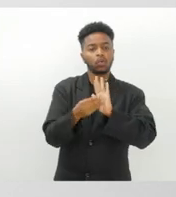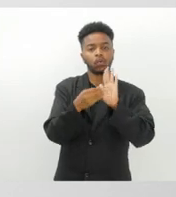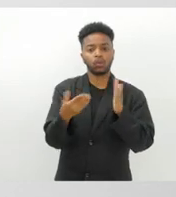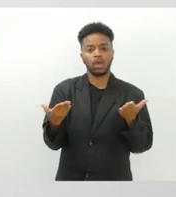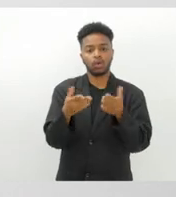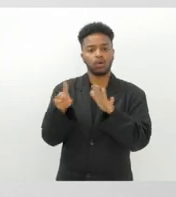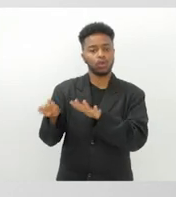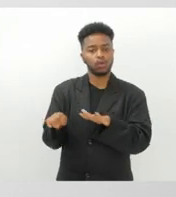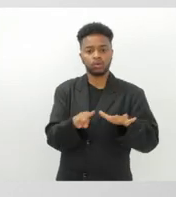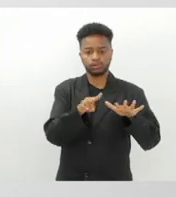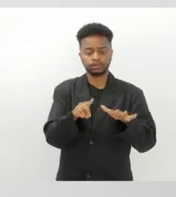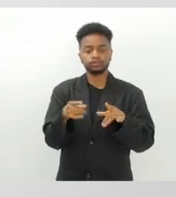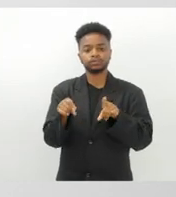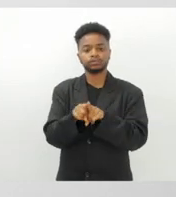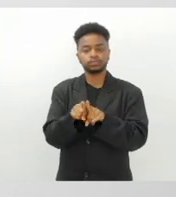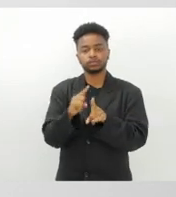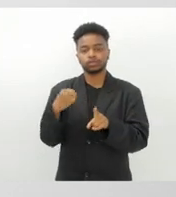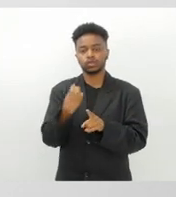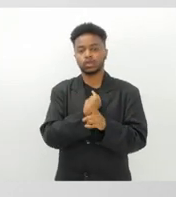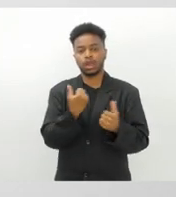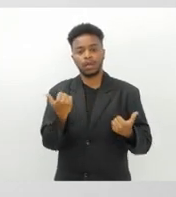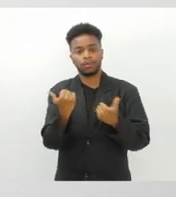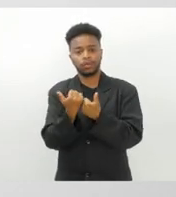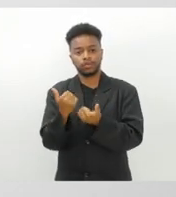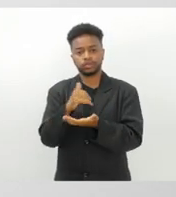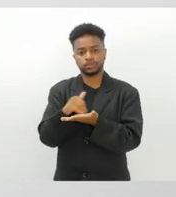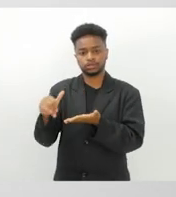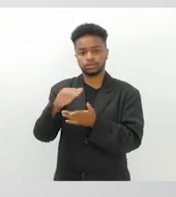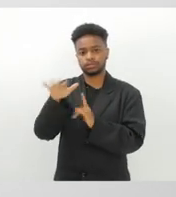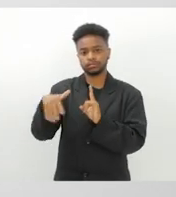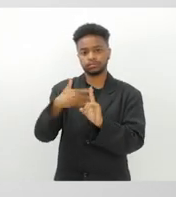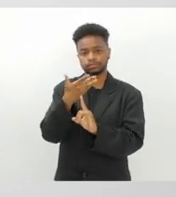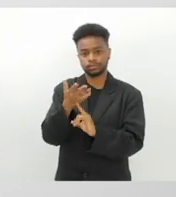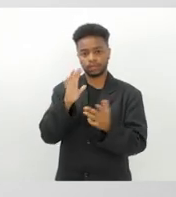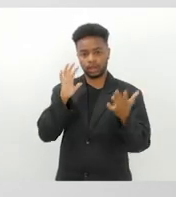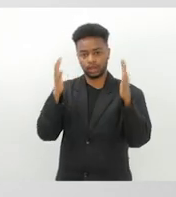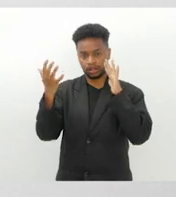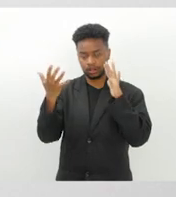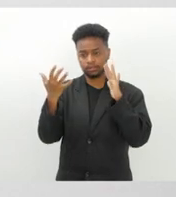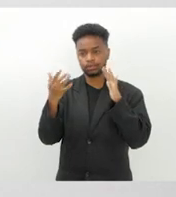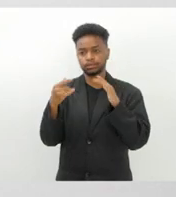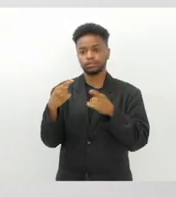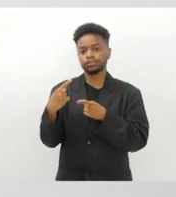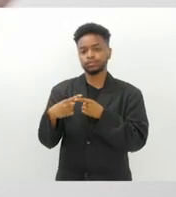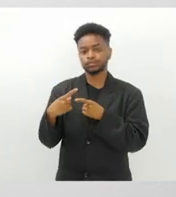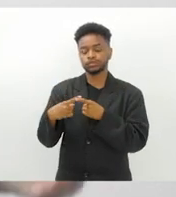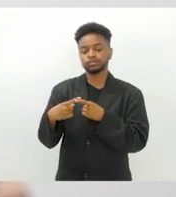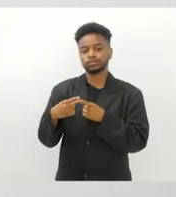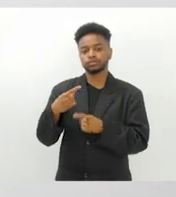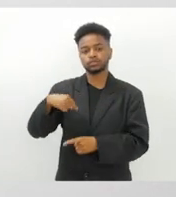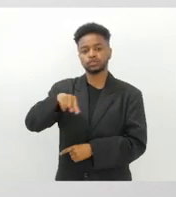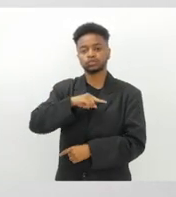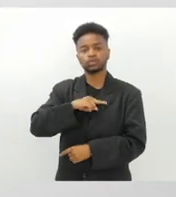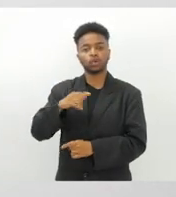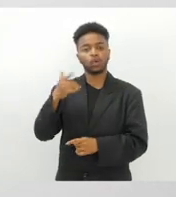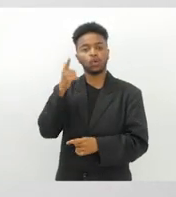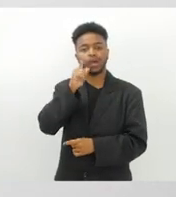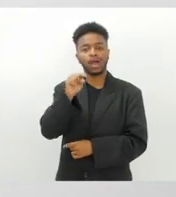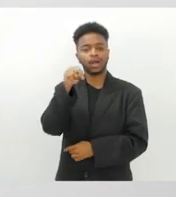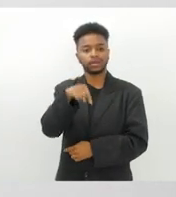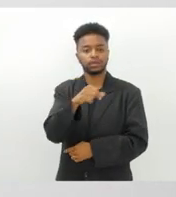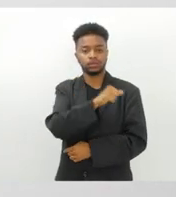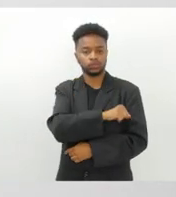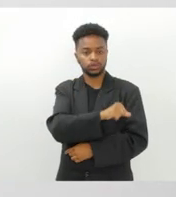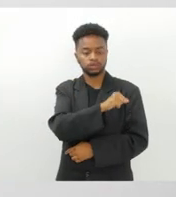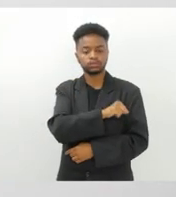semana e que tem total apoio da Secretaria Municipal de Meio Ambiente e Clima, Lohama, para a gente poder, aqui na cidade do Rio de